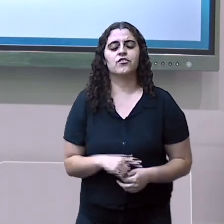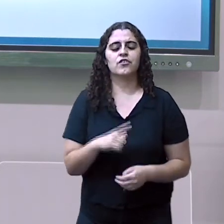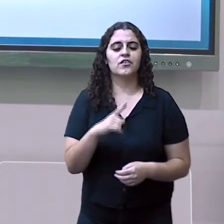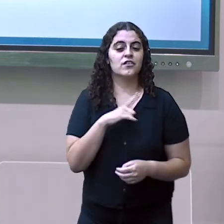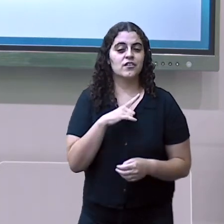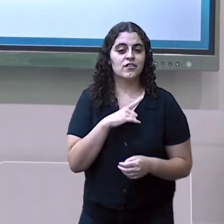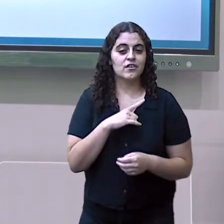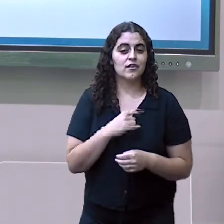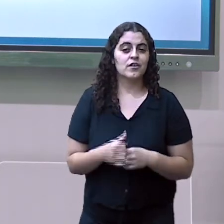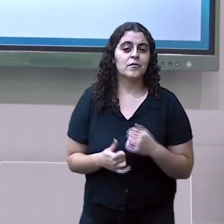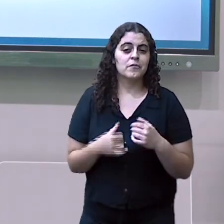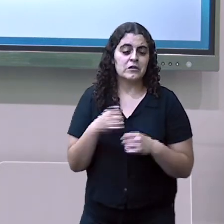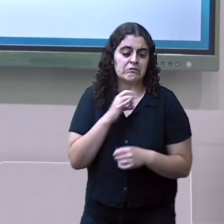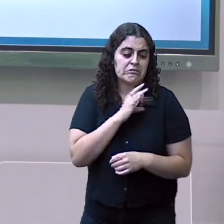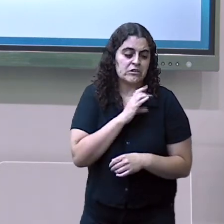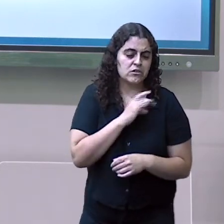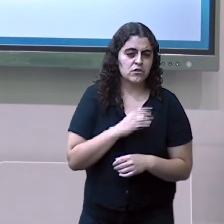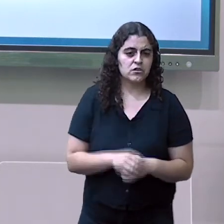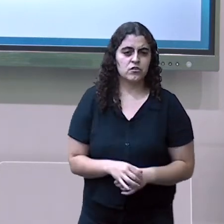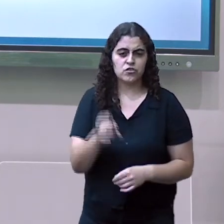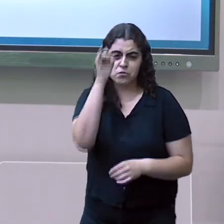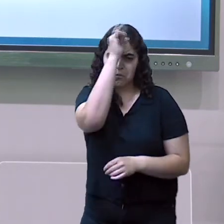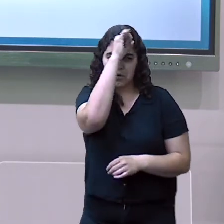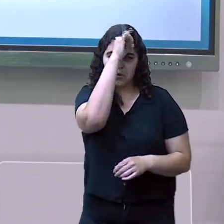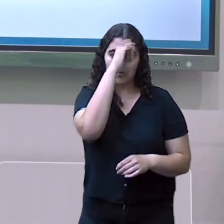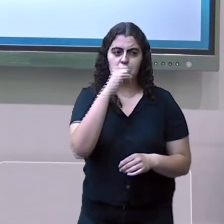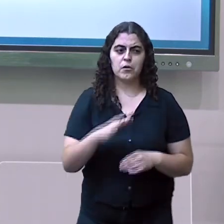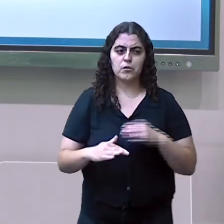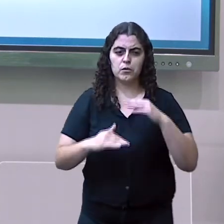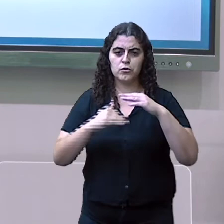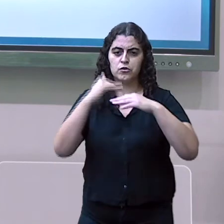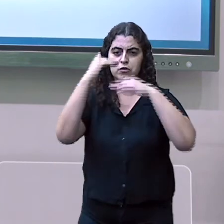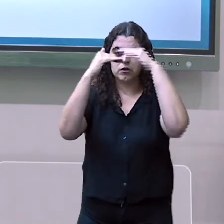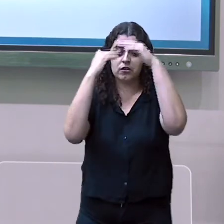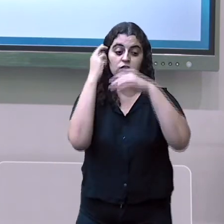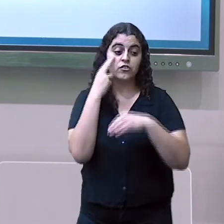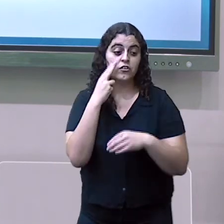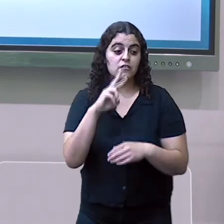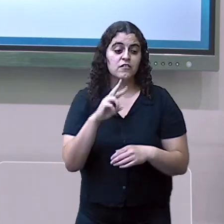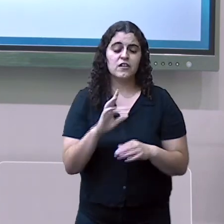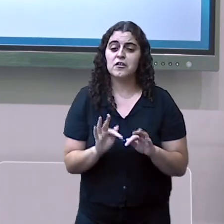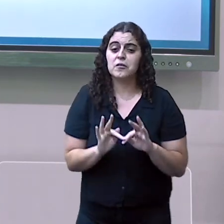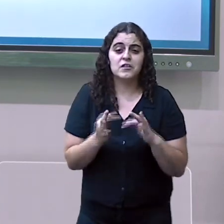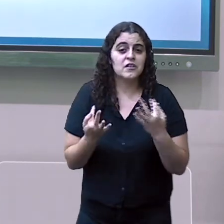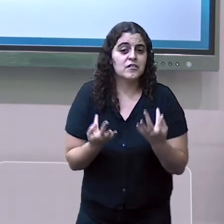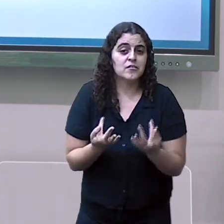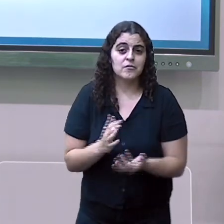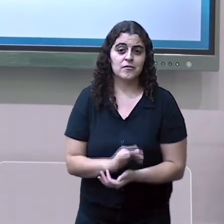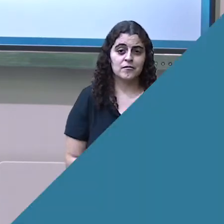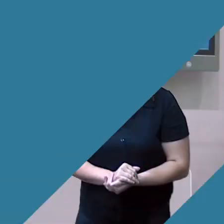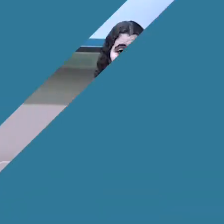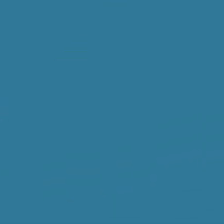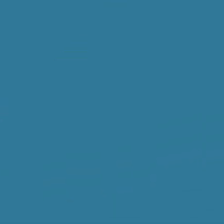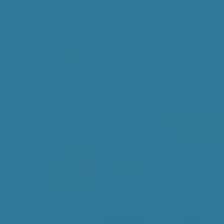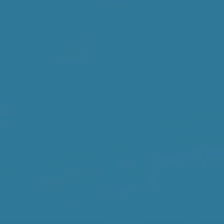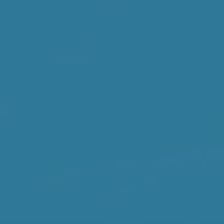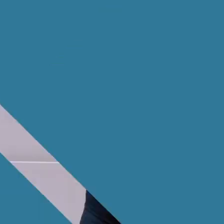coisas que parecem bobas. Porque quando a gente cresce, esse medo desaparece. Vamos para o nosso jogo?